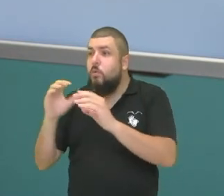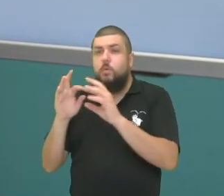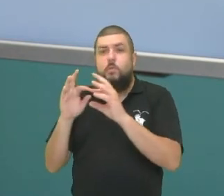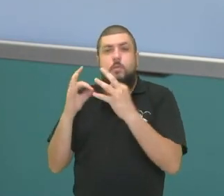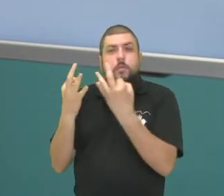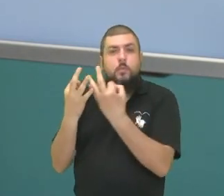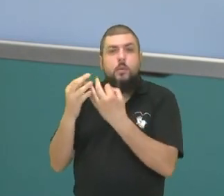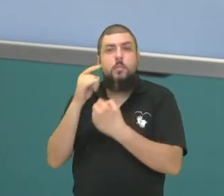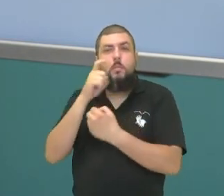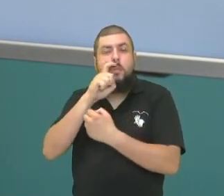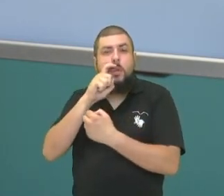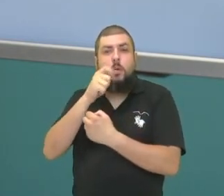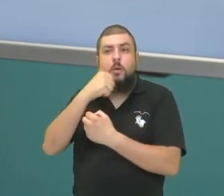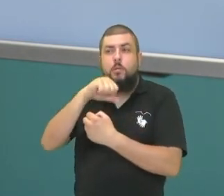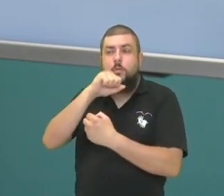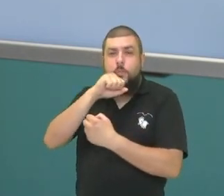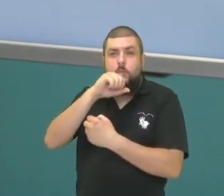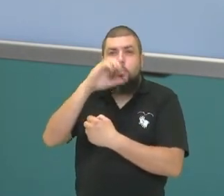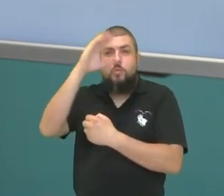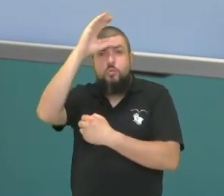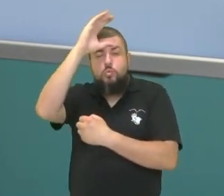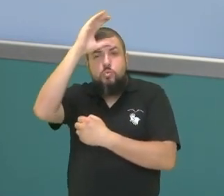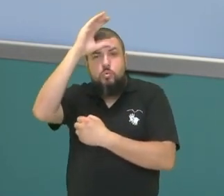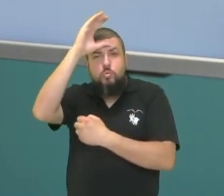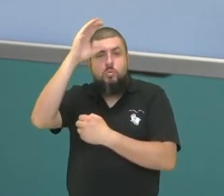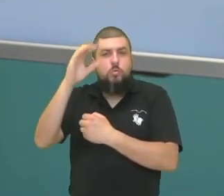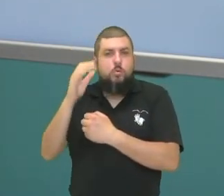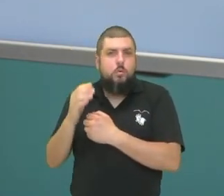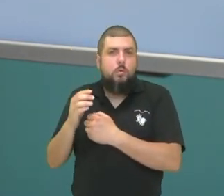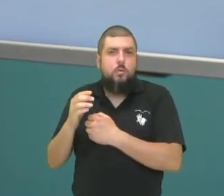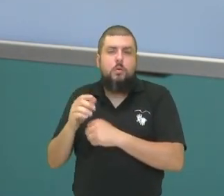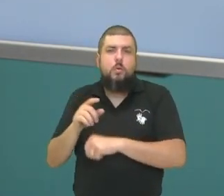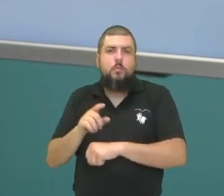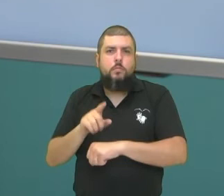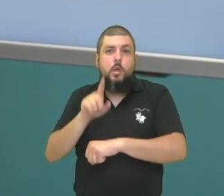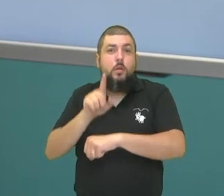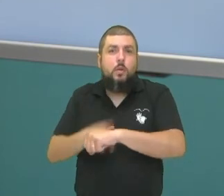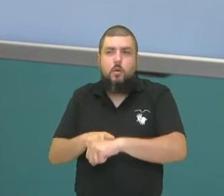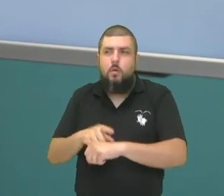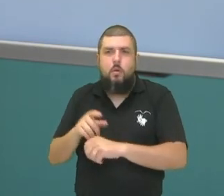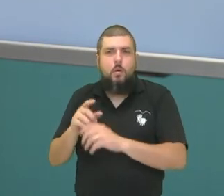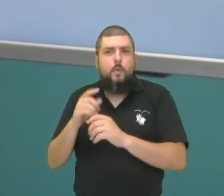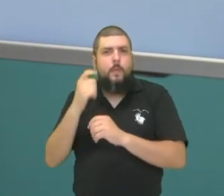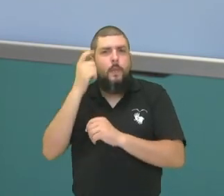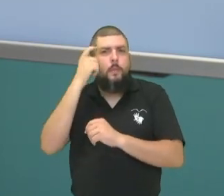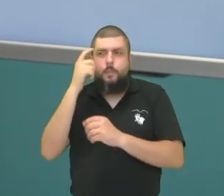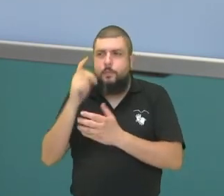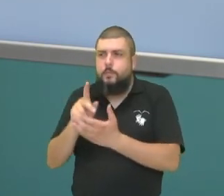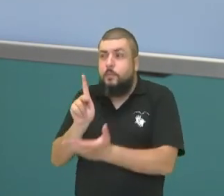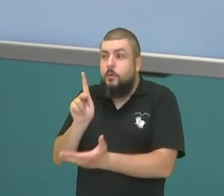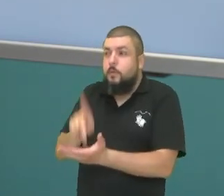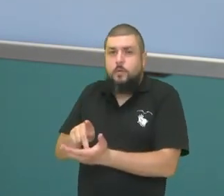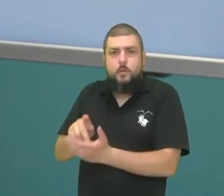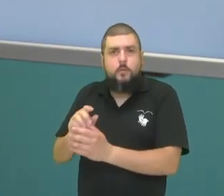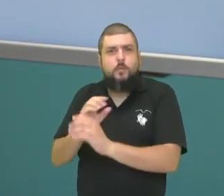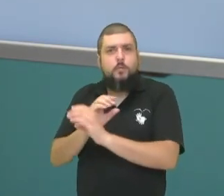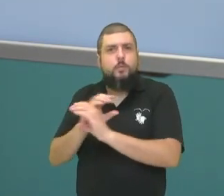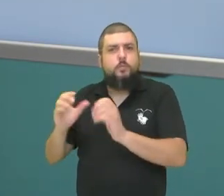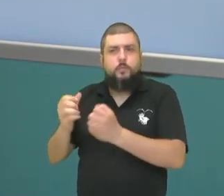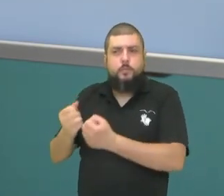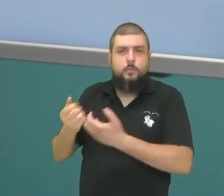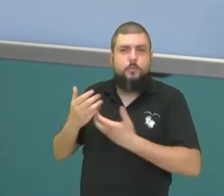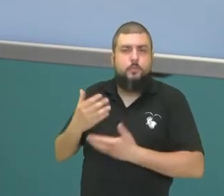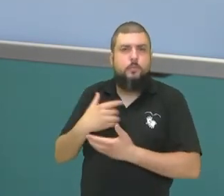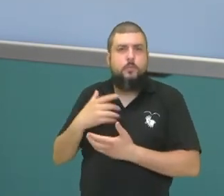uma mãe, um tio, um amigo próximo, automaticamente ela acha que aquela notícia é verdade. Ela recebeu de alguém que